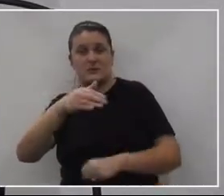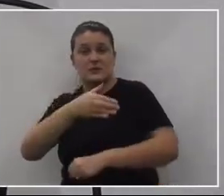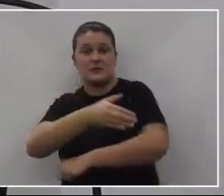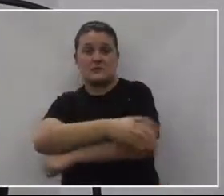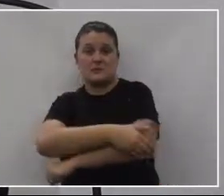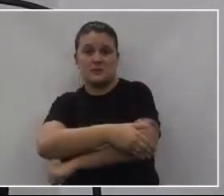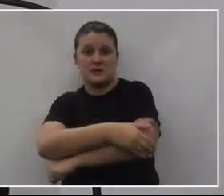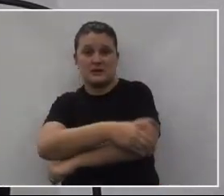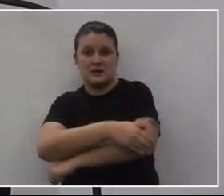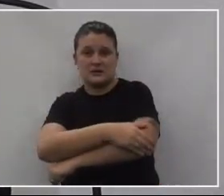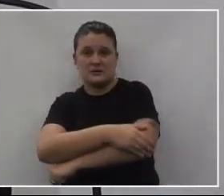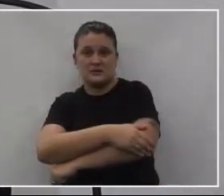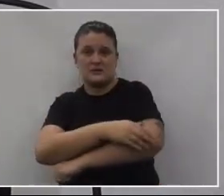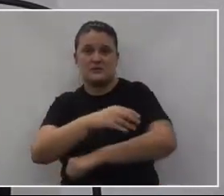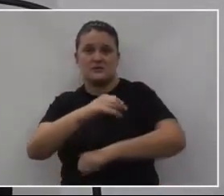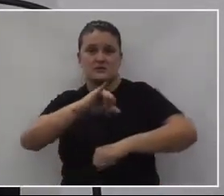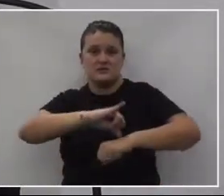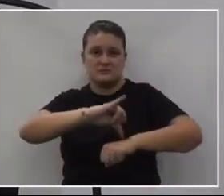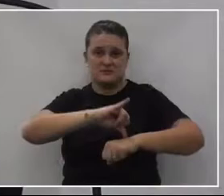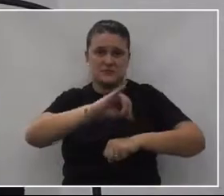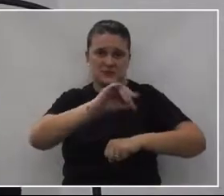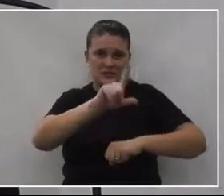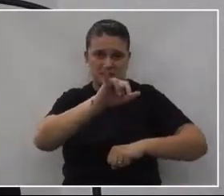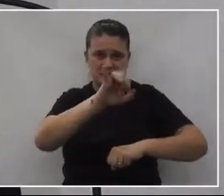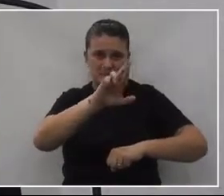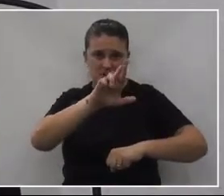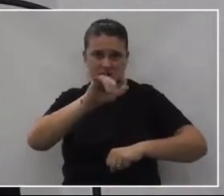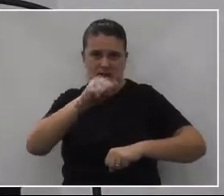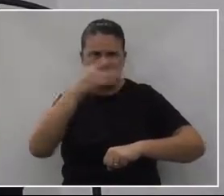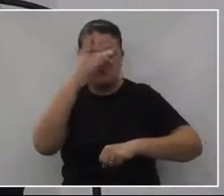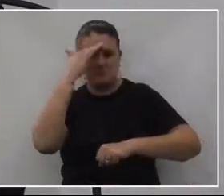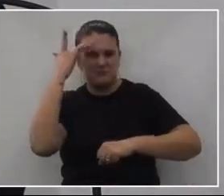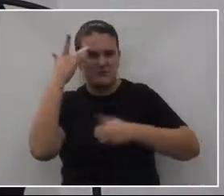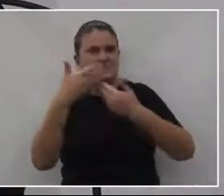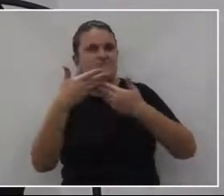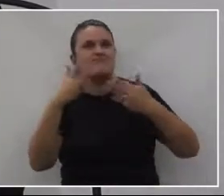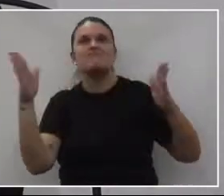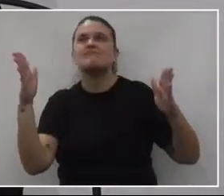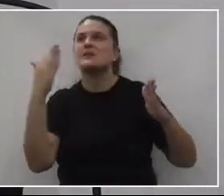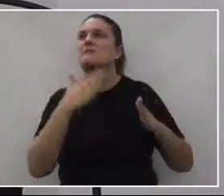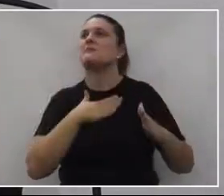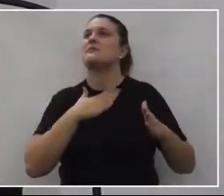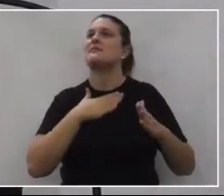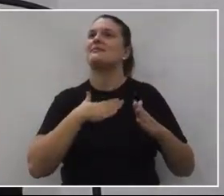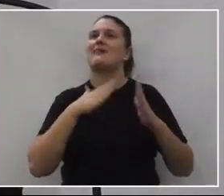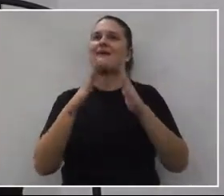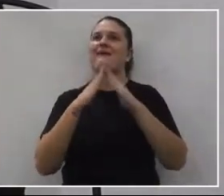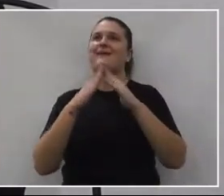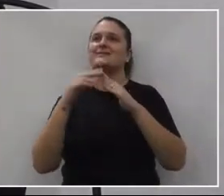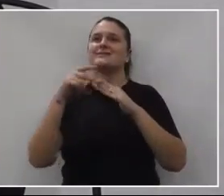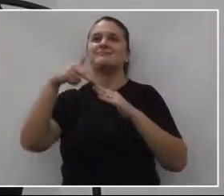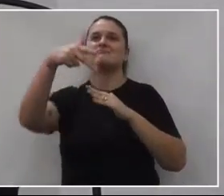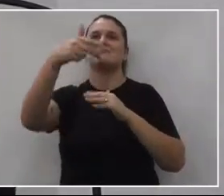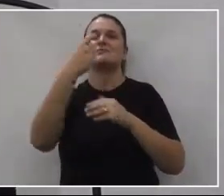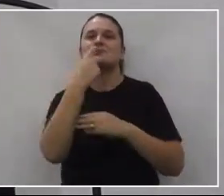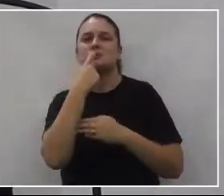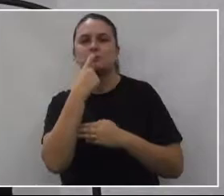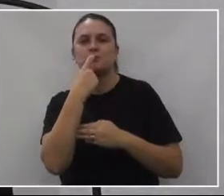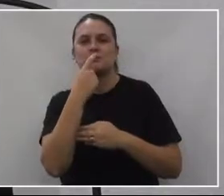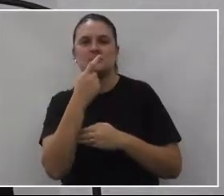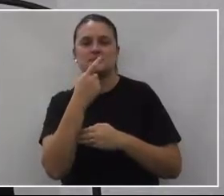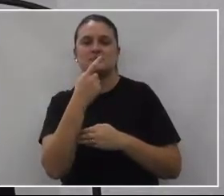Limeira, montamos lá o projeto. E aí as pessoas elas abrem o portão de casa e o projeto na frente, ali atravessa uma quadra, né, vira a